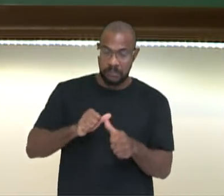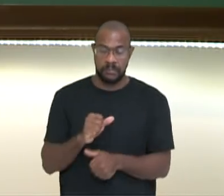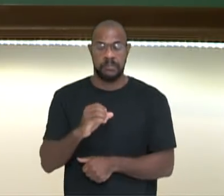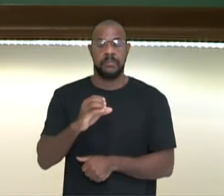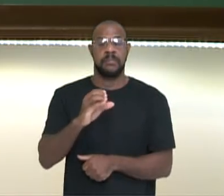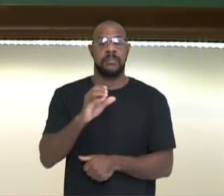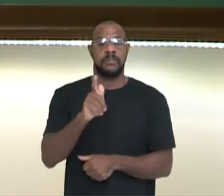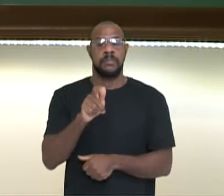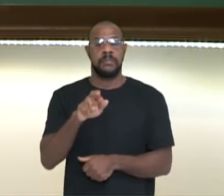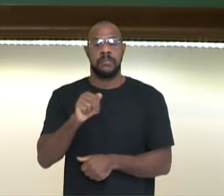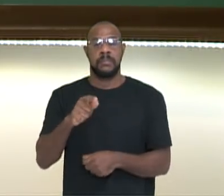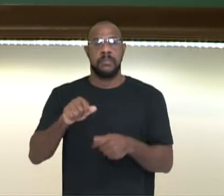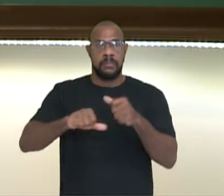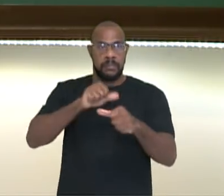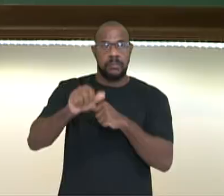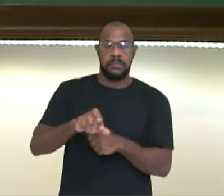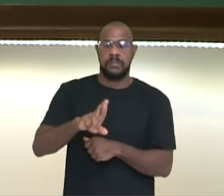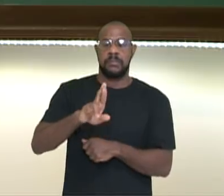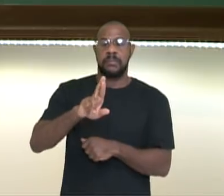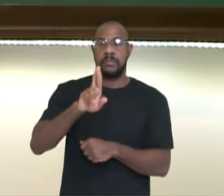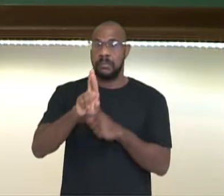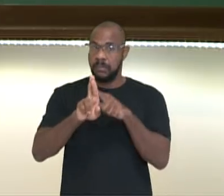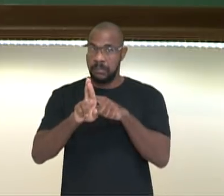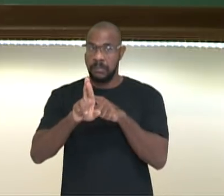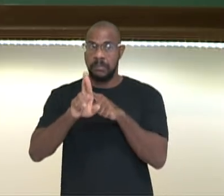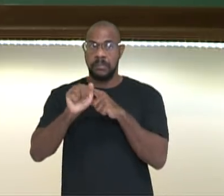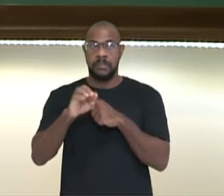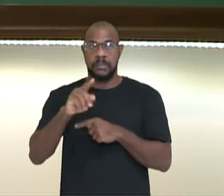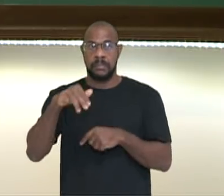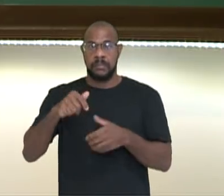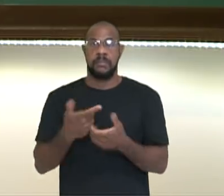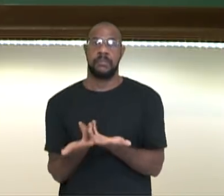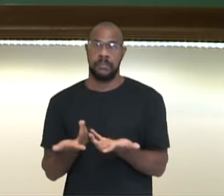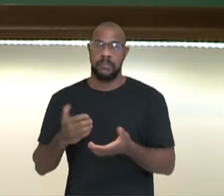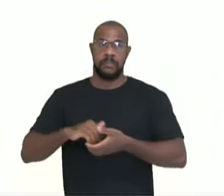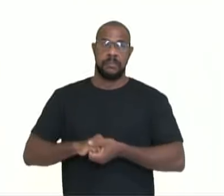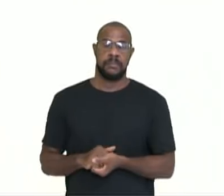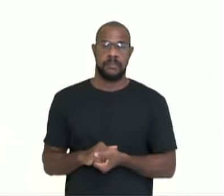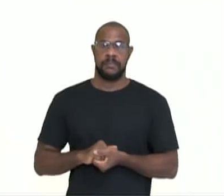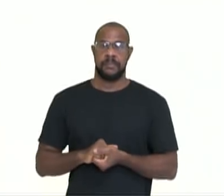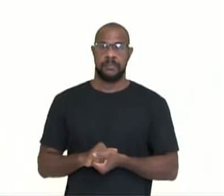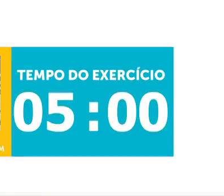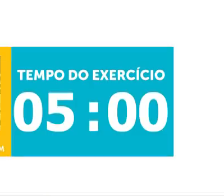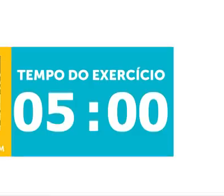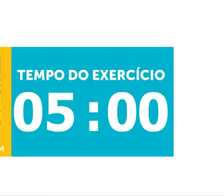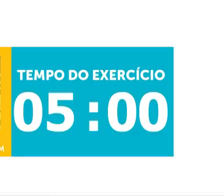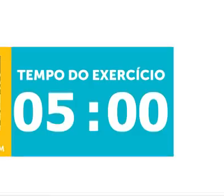para radianos, senão suas operações aí estarão erradas.